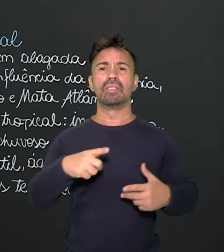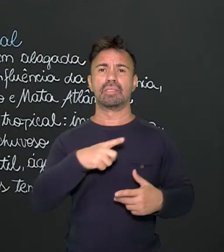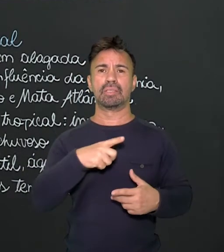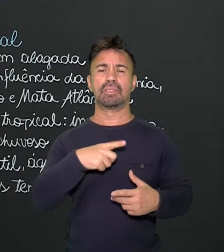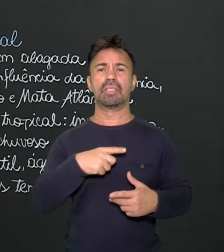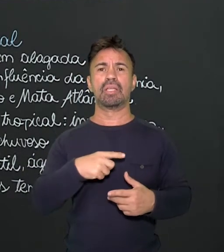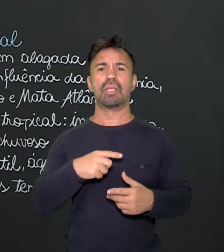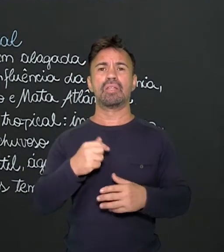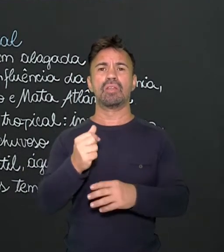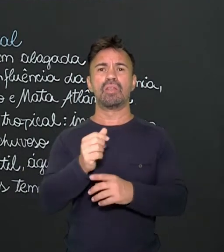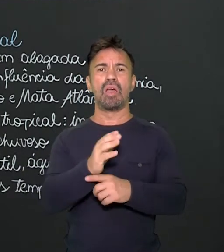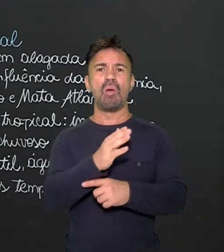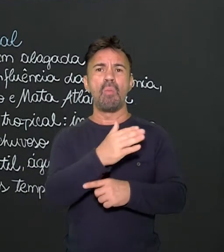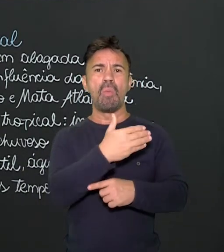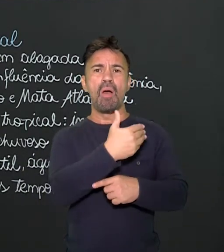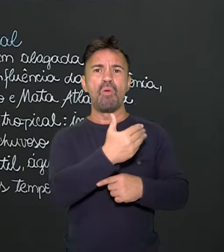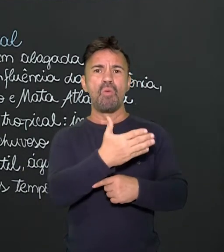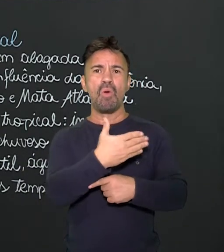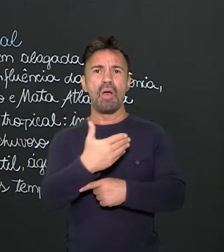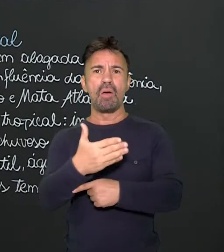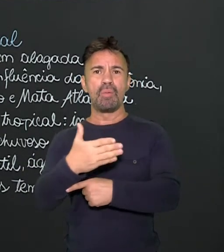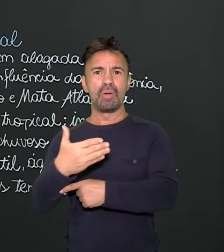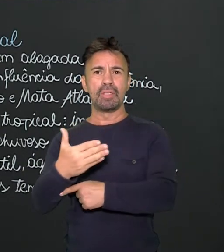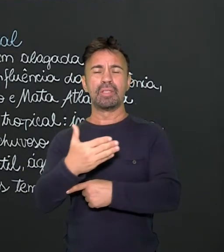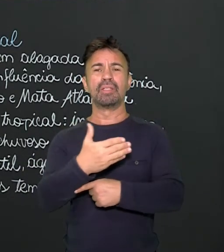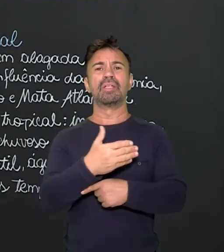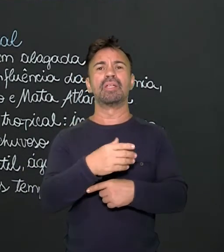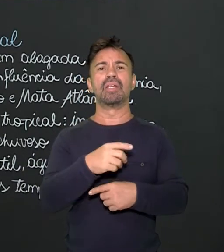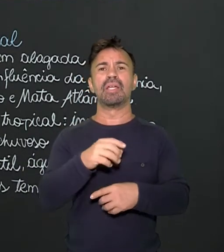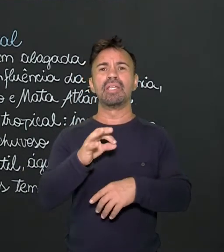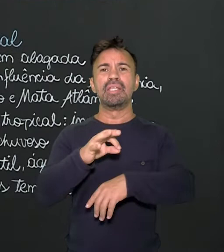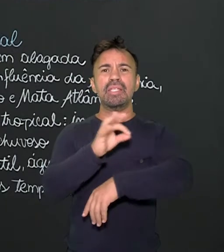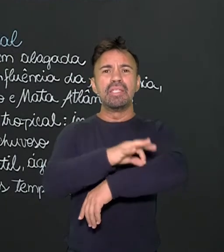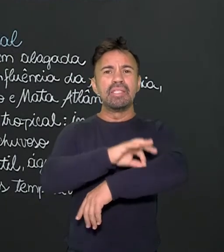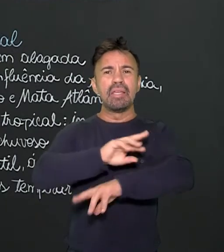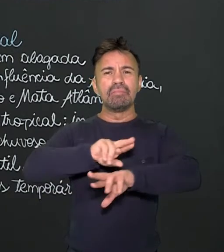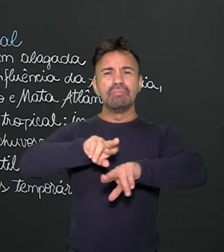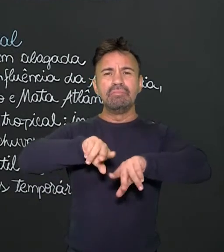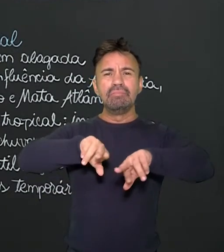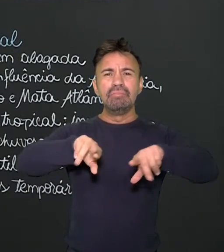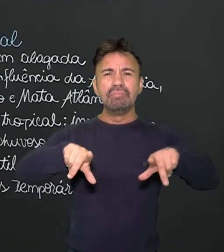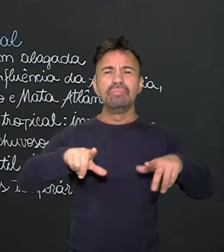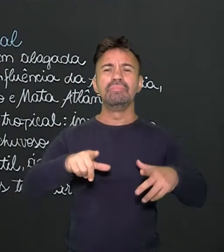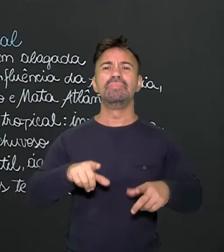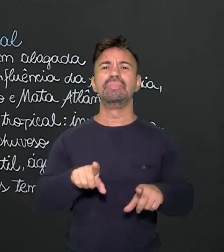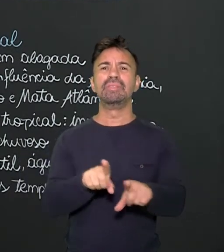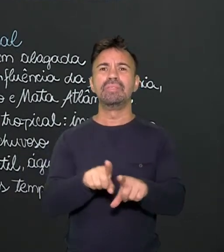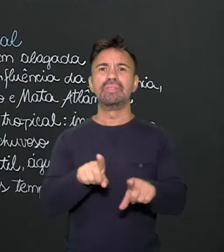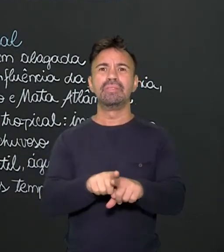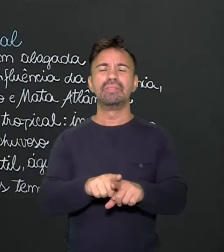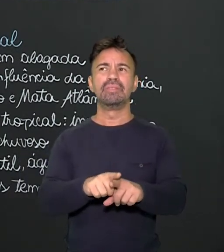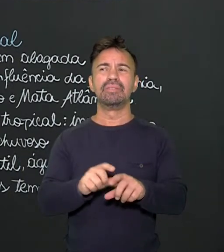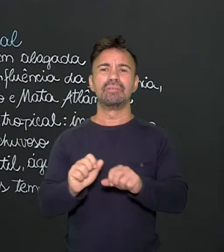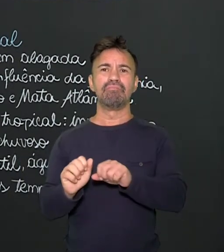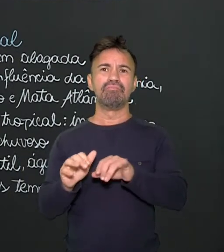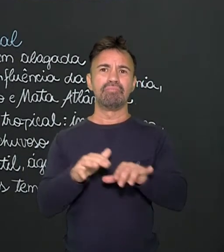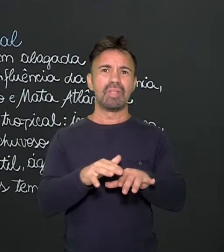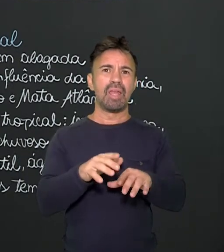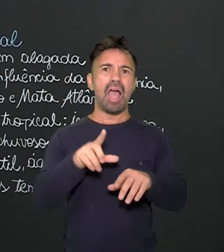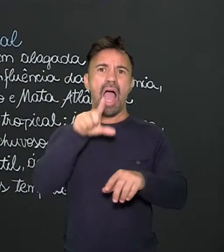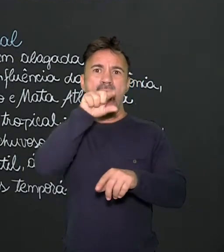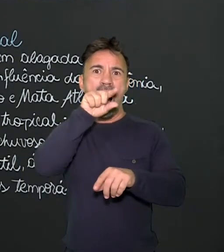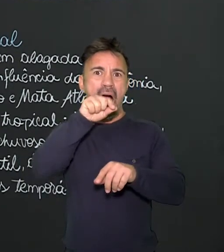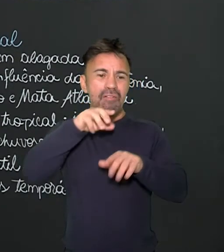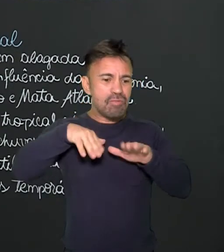no Cerrado, tamanduá-bandeira. Tem uma diversidade incrível de insetos nessa região, o que acaba atraindo uma grande diversidade